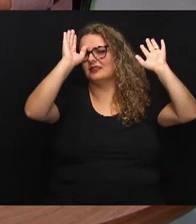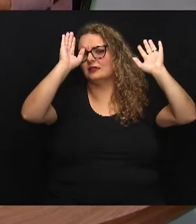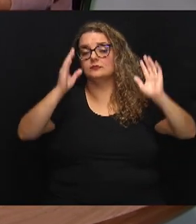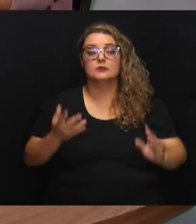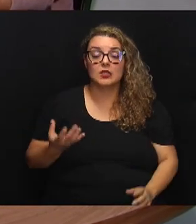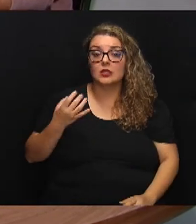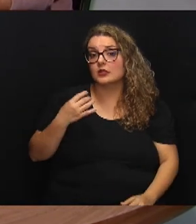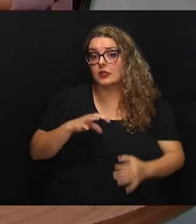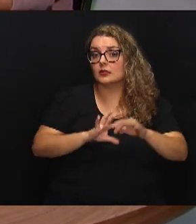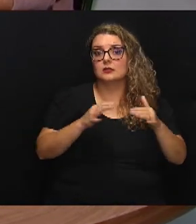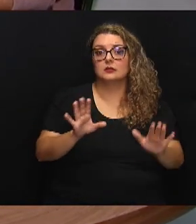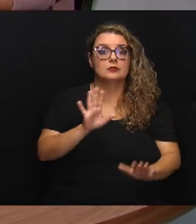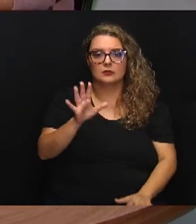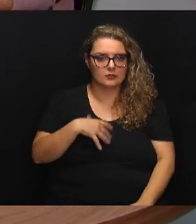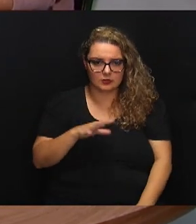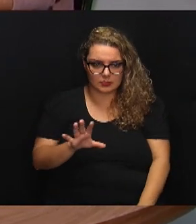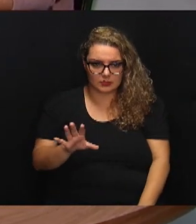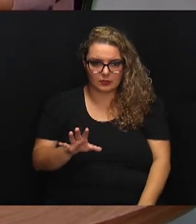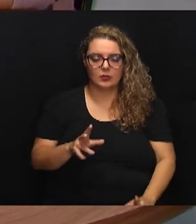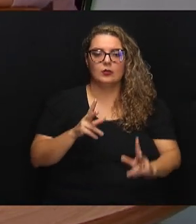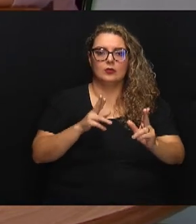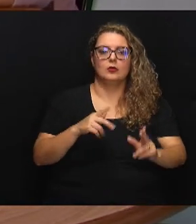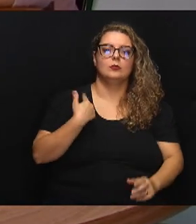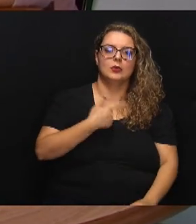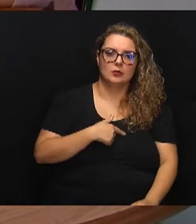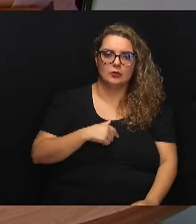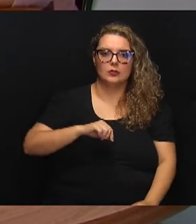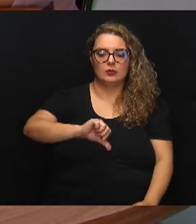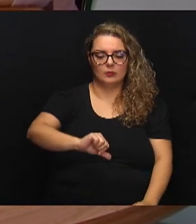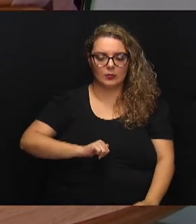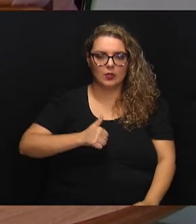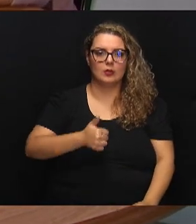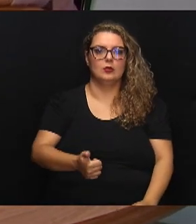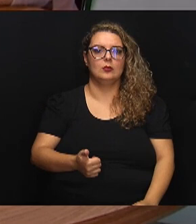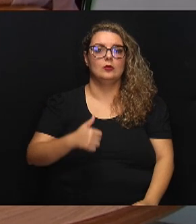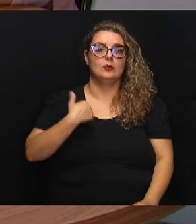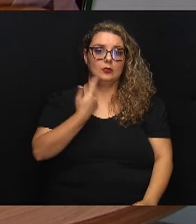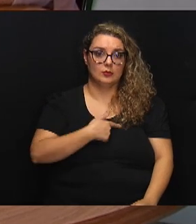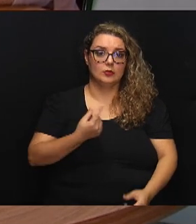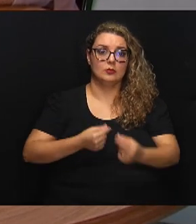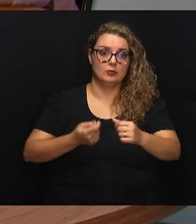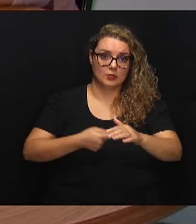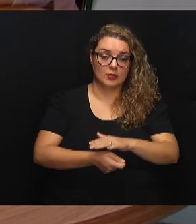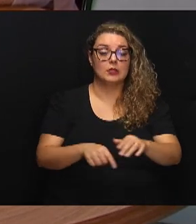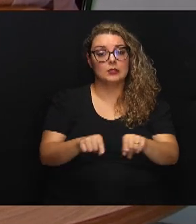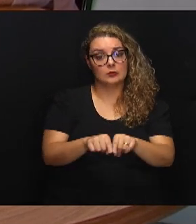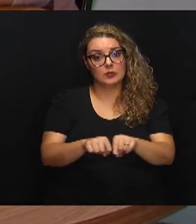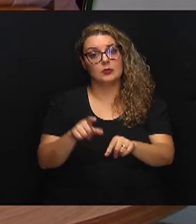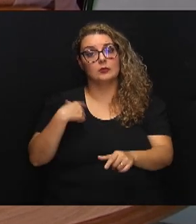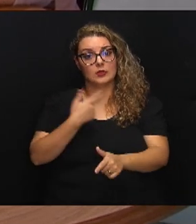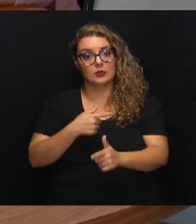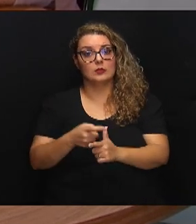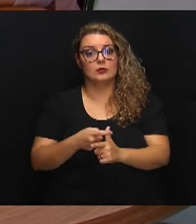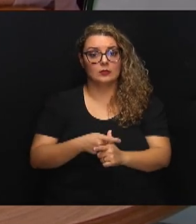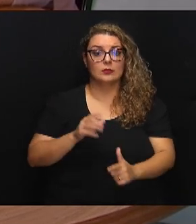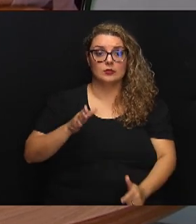deixa, não seja assim. Do mesmo jeito que nós temos que ser resilientes para os nossos investimentos, também tem que ser com as nossas dívidas, porque já adianta